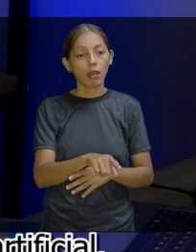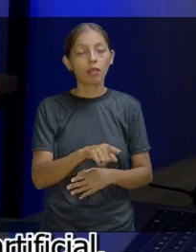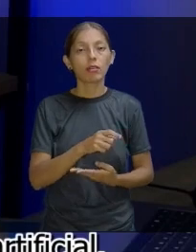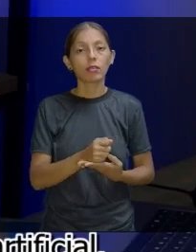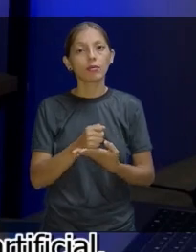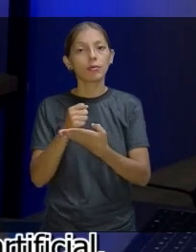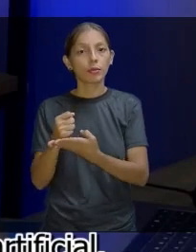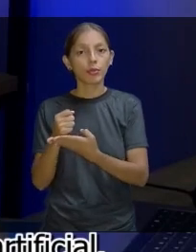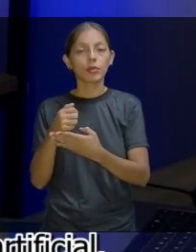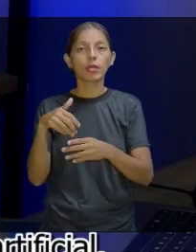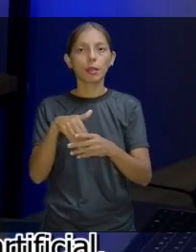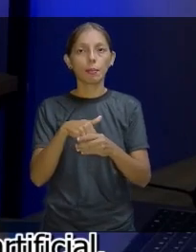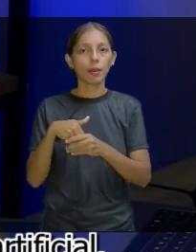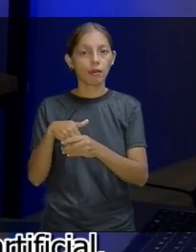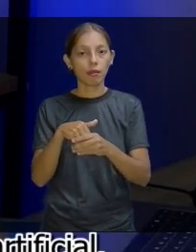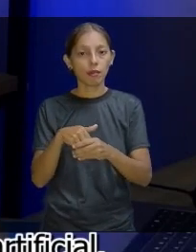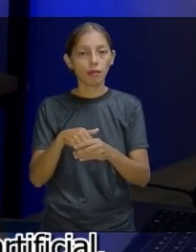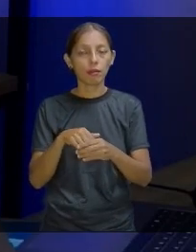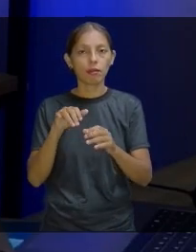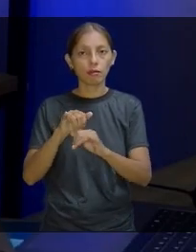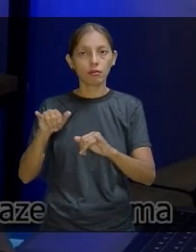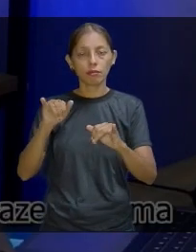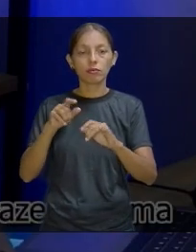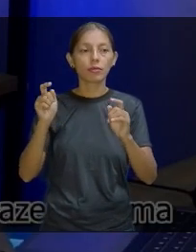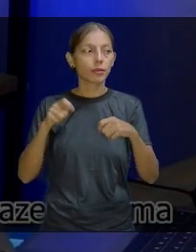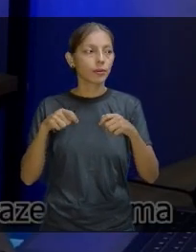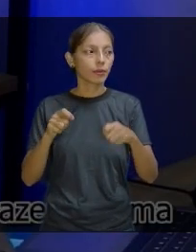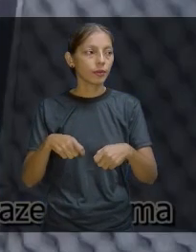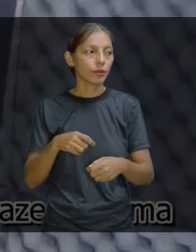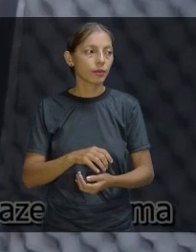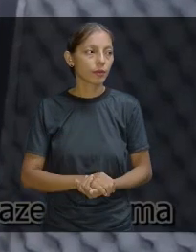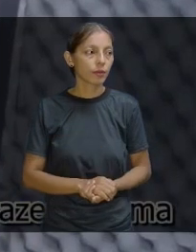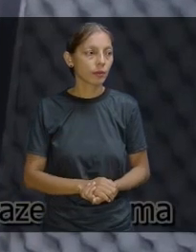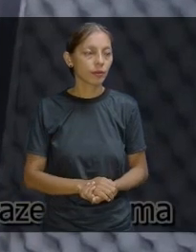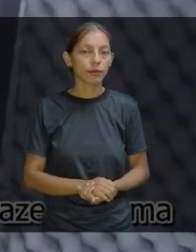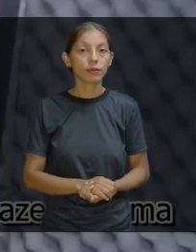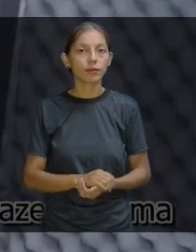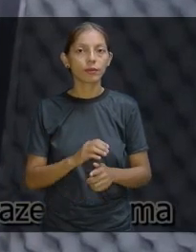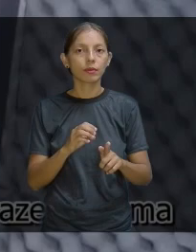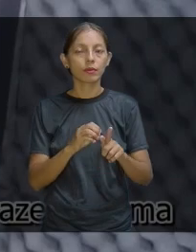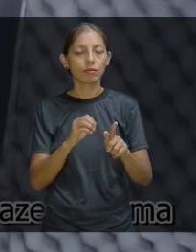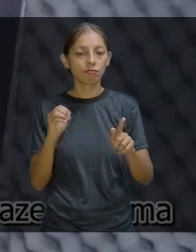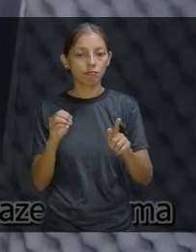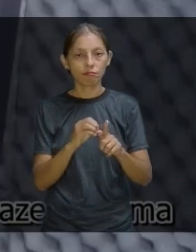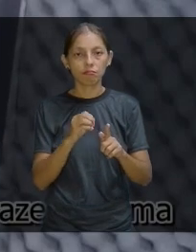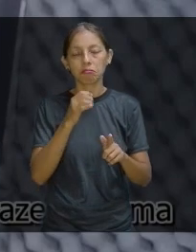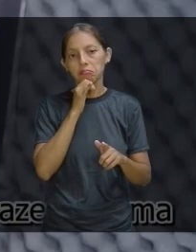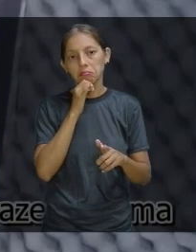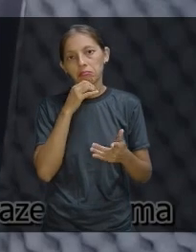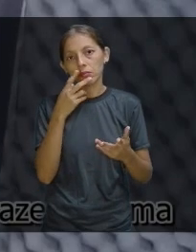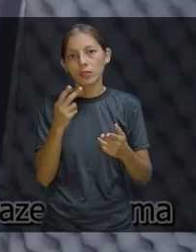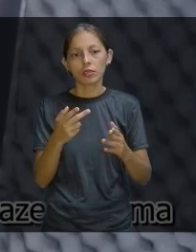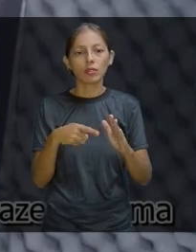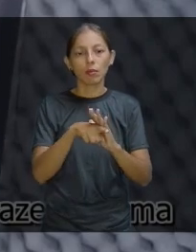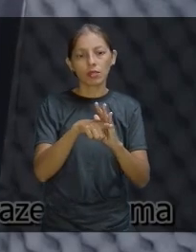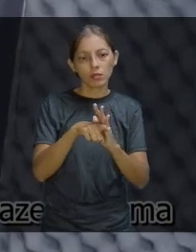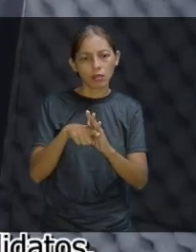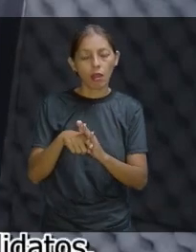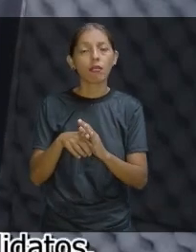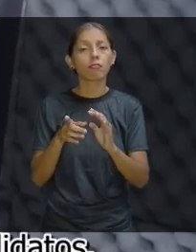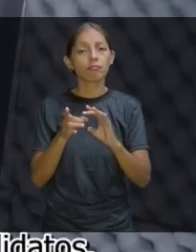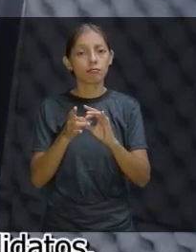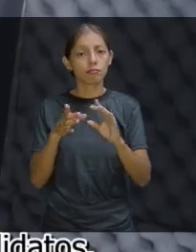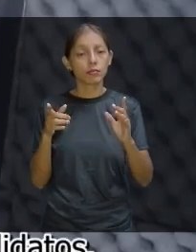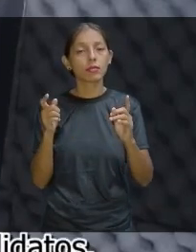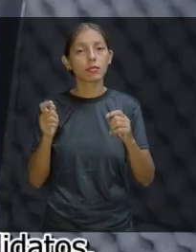sistema de busca no Google é uma inteligência artificial. Exatamente. Né? Foco no apresentador Orion Teixeira. Esse controle a respeito de trazer de uma